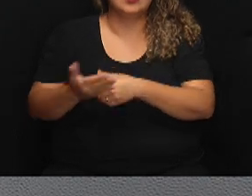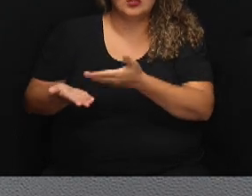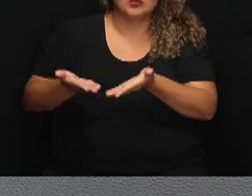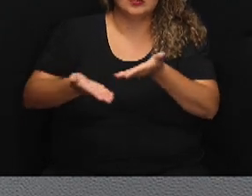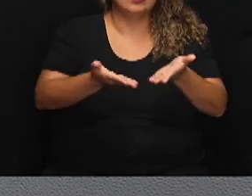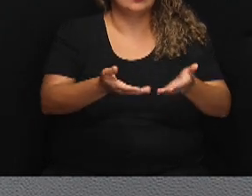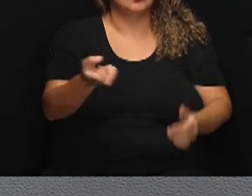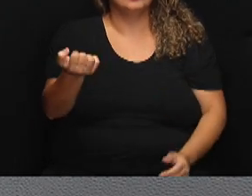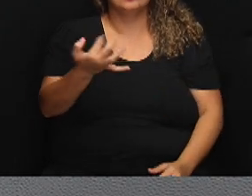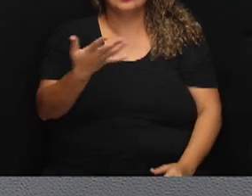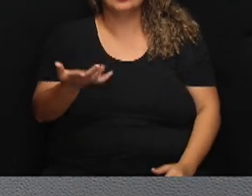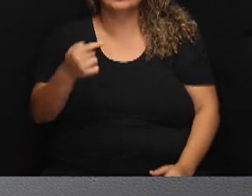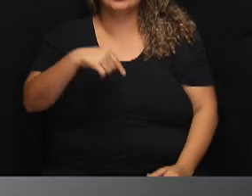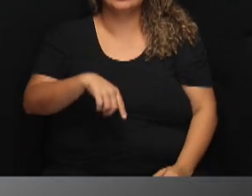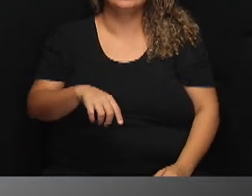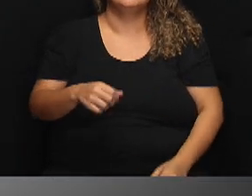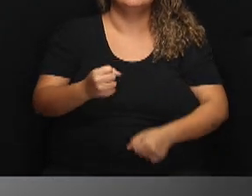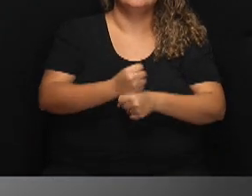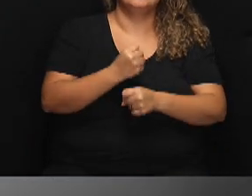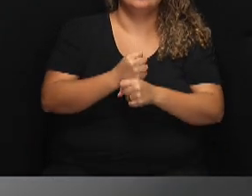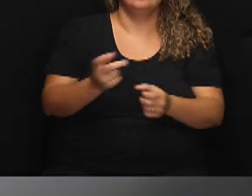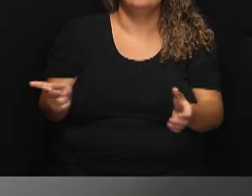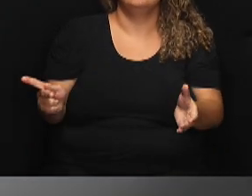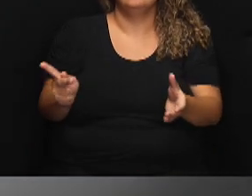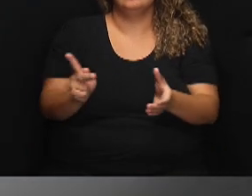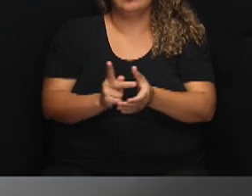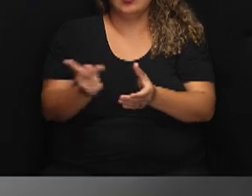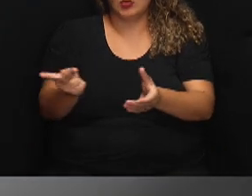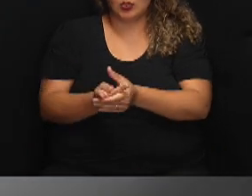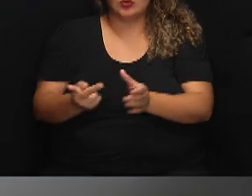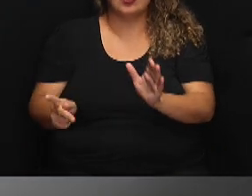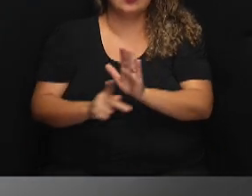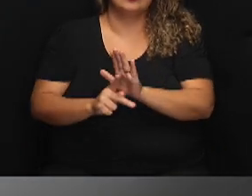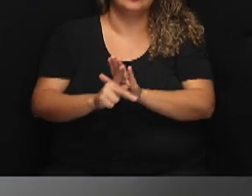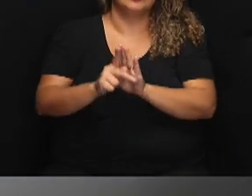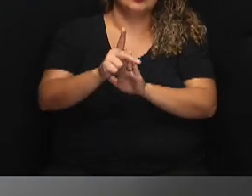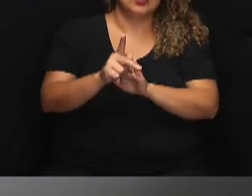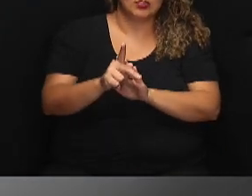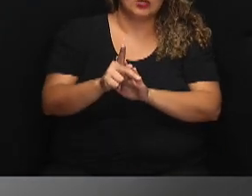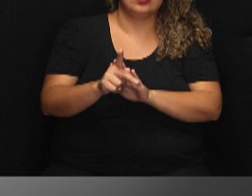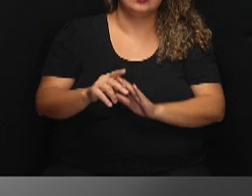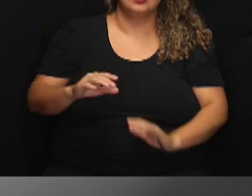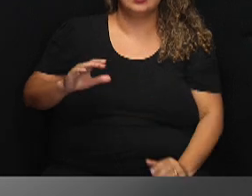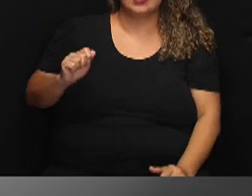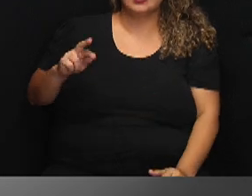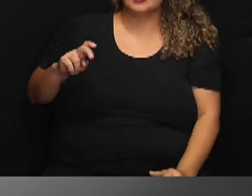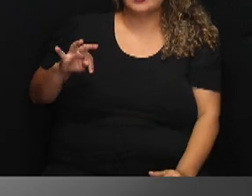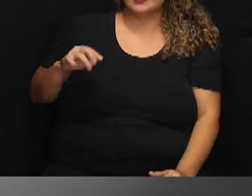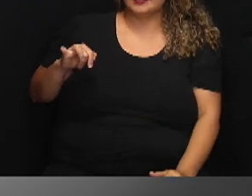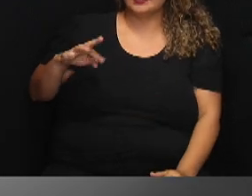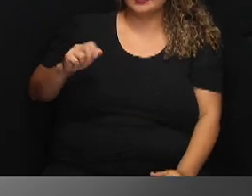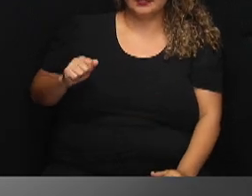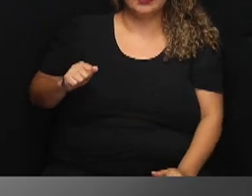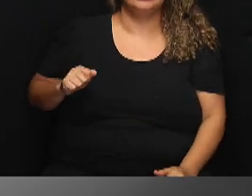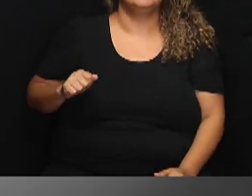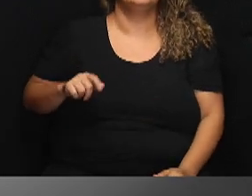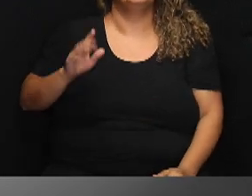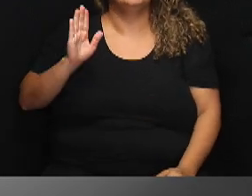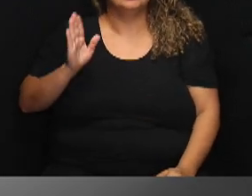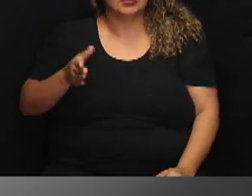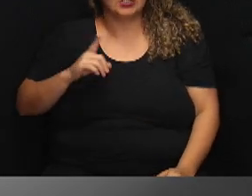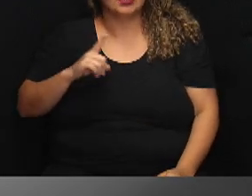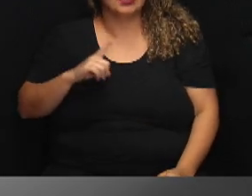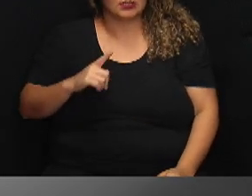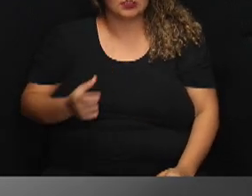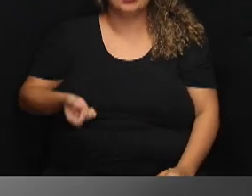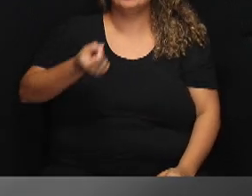quantidades. E esse ano a gente protocolou um projeto que é da carteirinha da cannabis, porque muitas pessoas que já possuem habeas corpus, que já fazem a utilização do